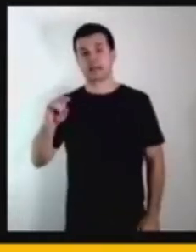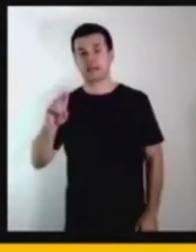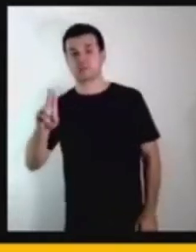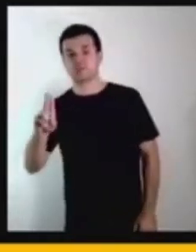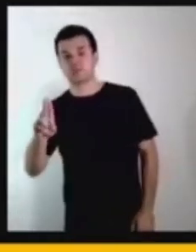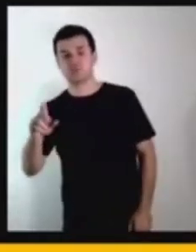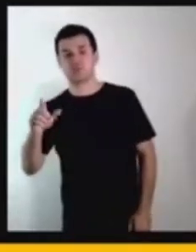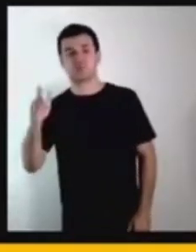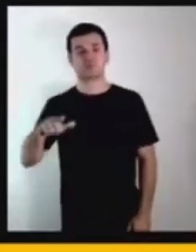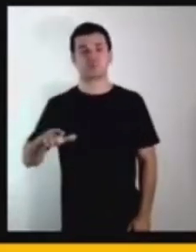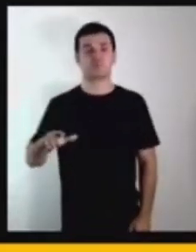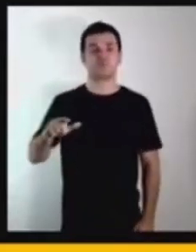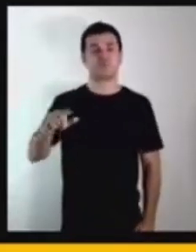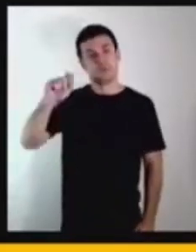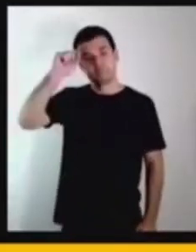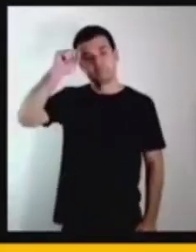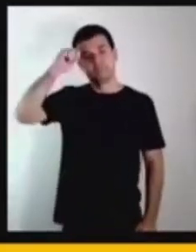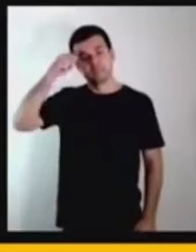Preto e Nerd,